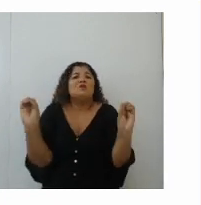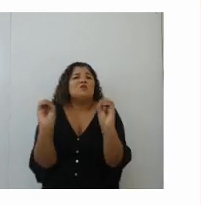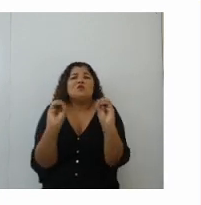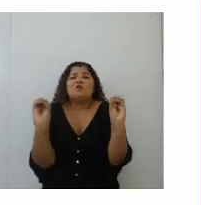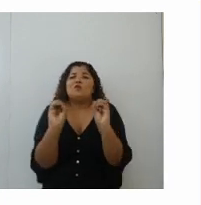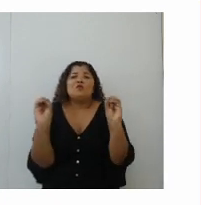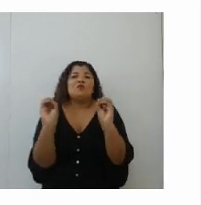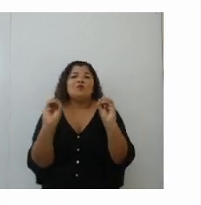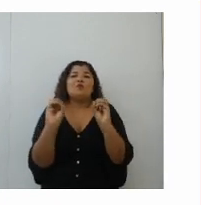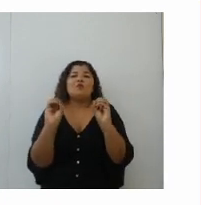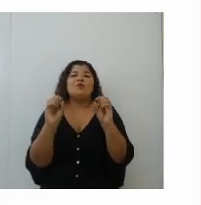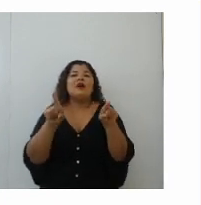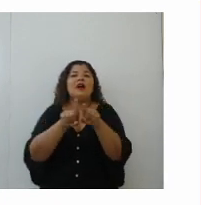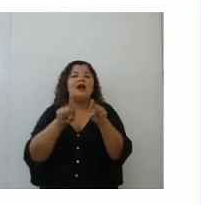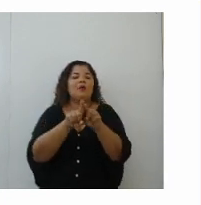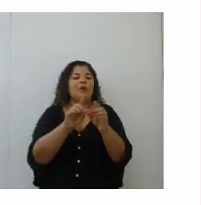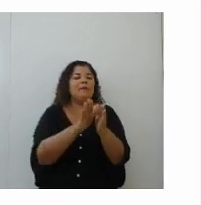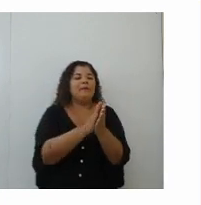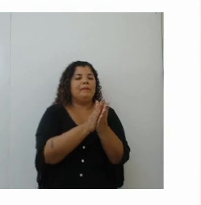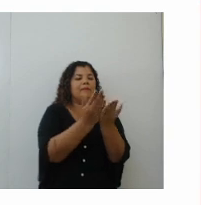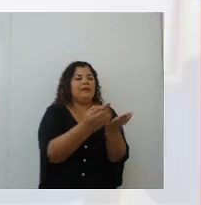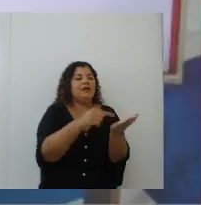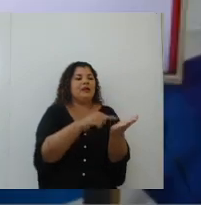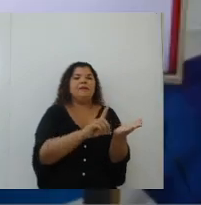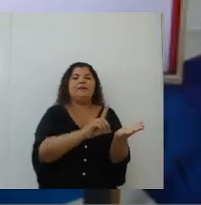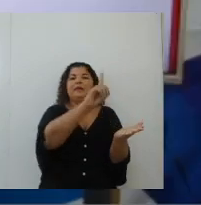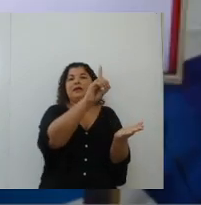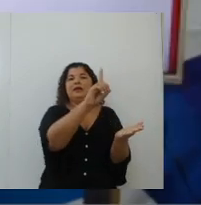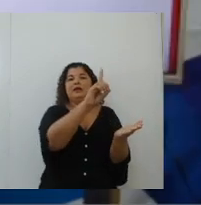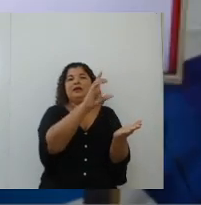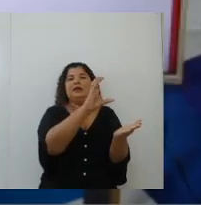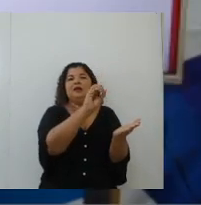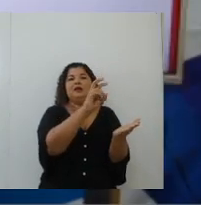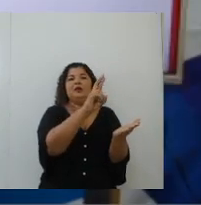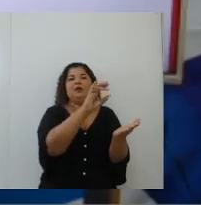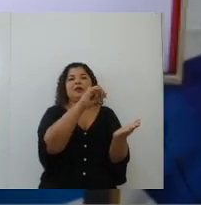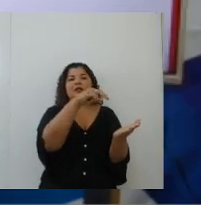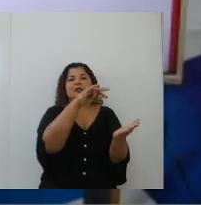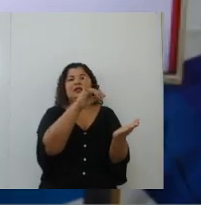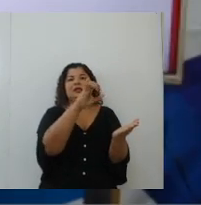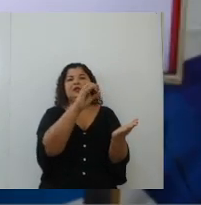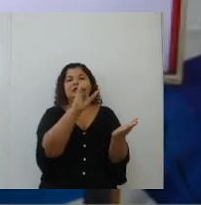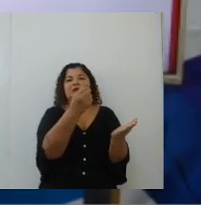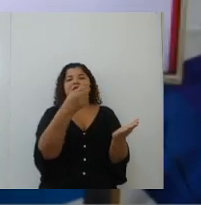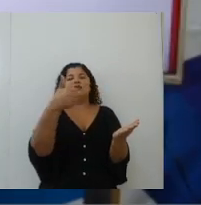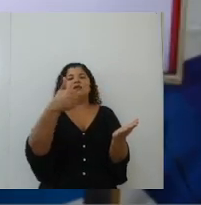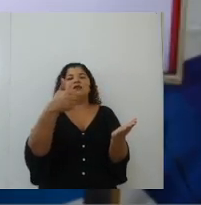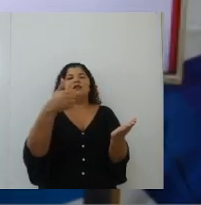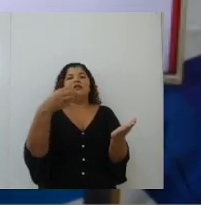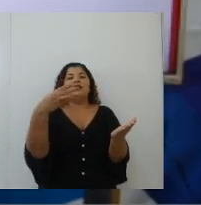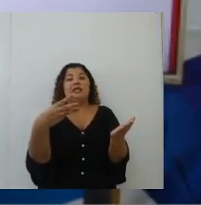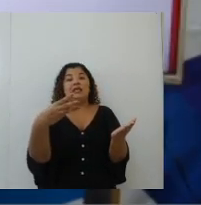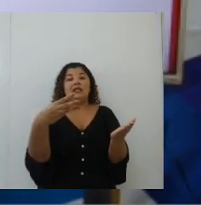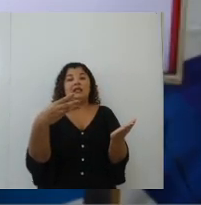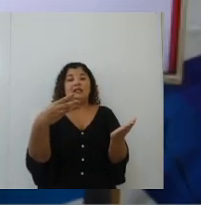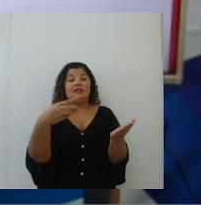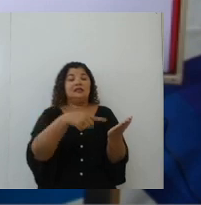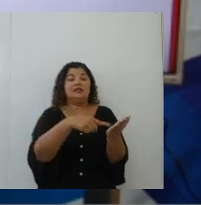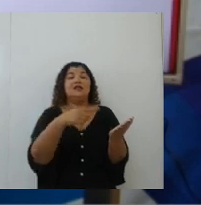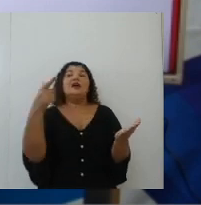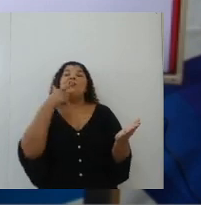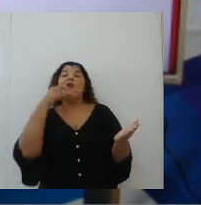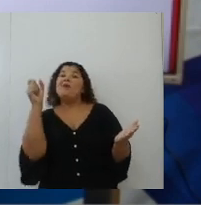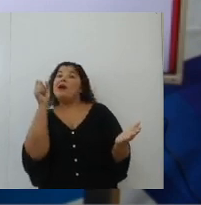Isso nada mais é do que um trecho da Bíblia. É um trecho do livro de Coríntios, 1 Coríntios 13, que o Renato Russo foi